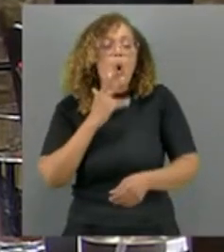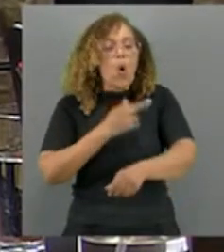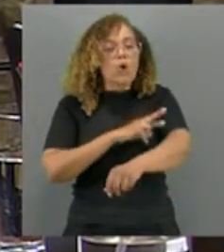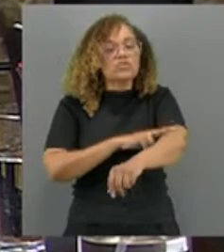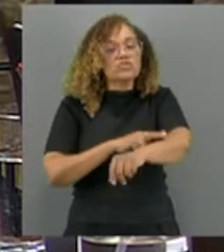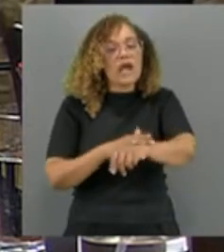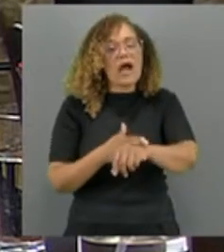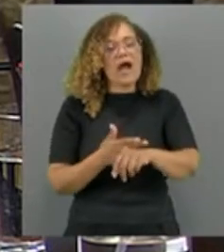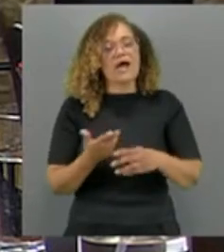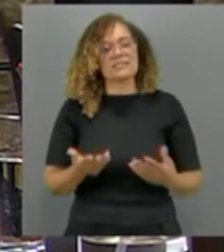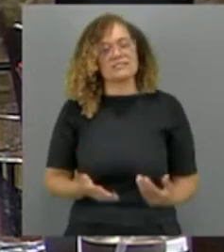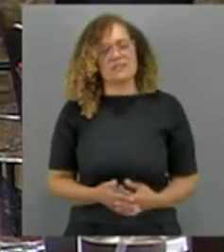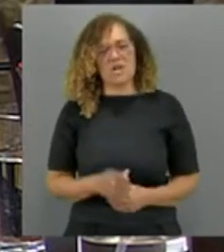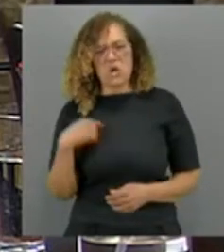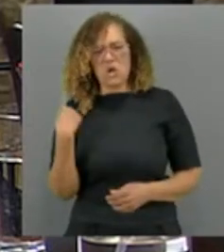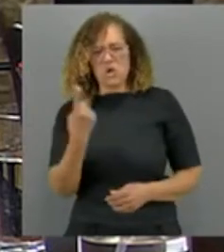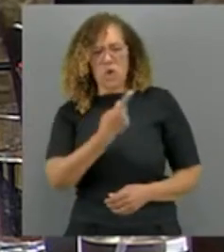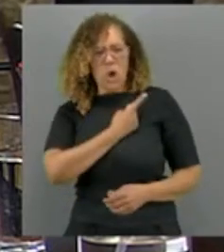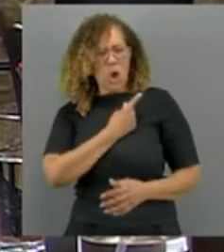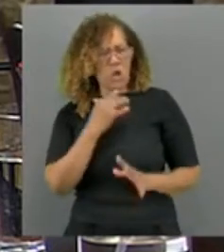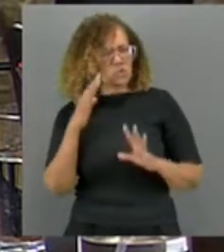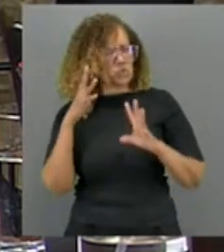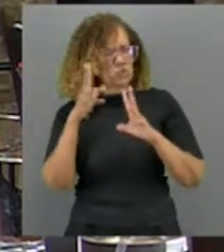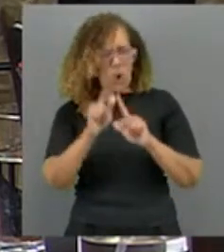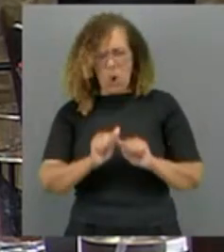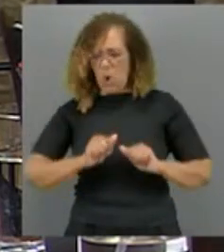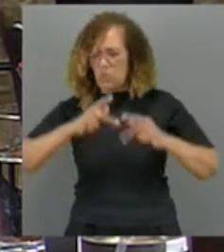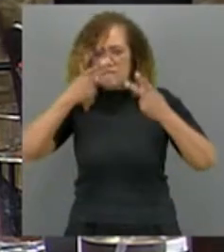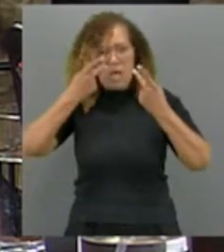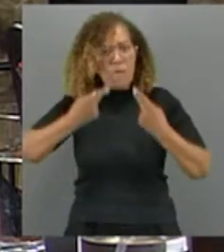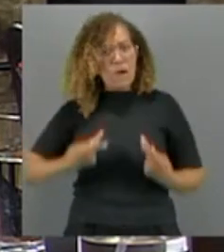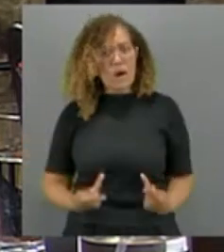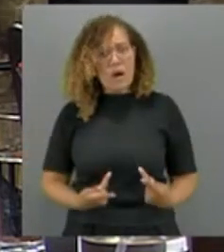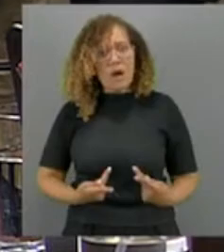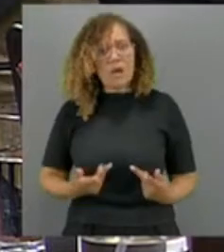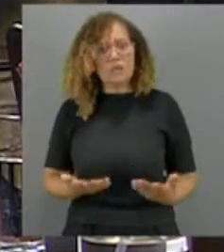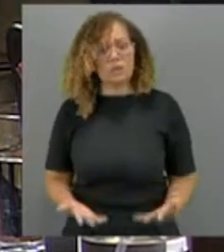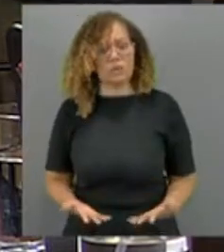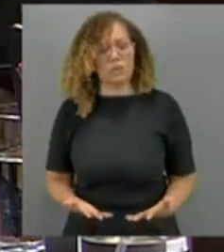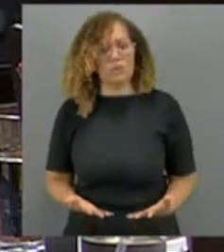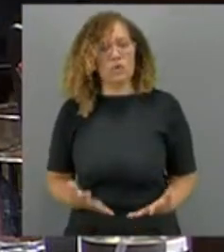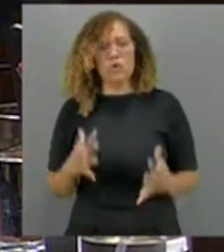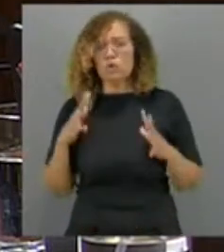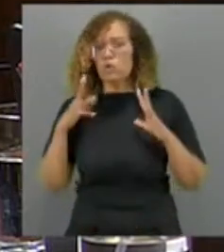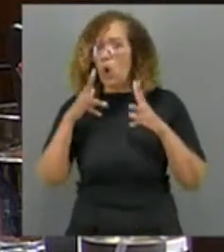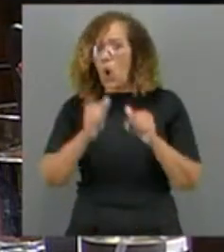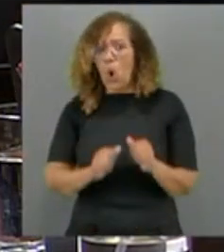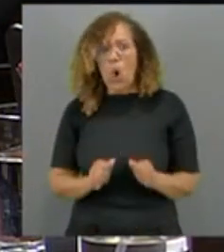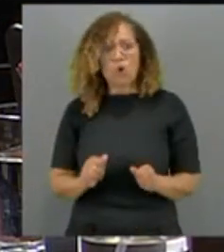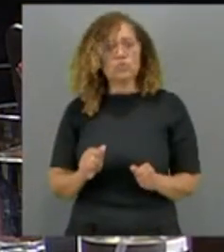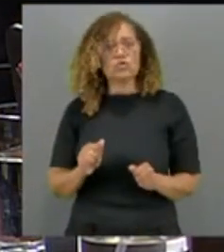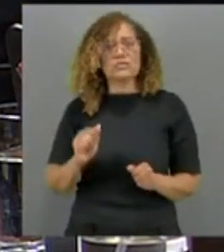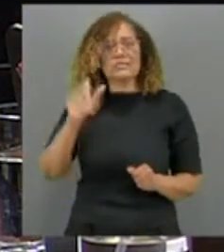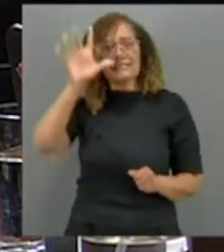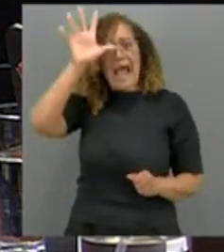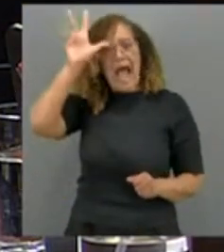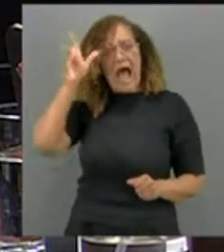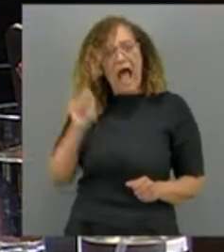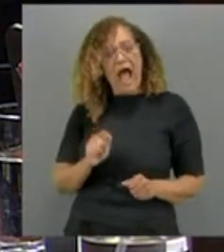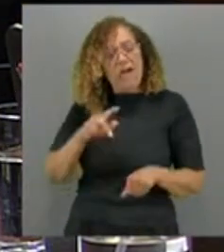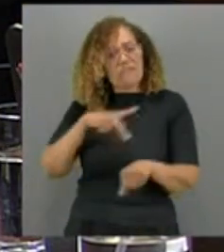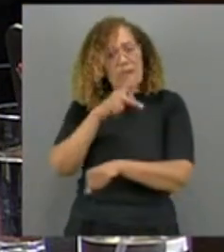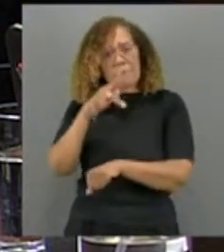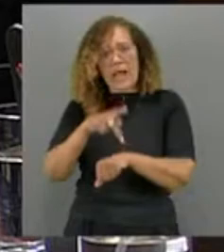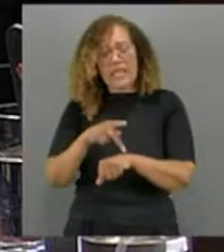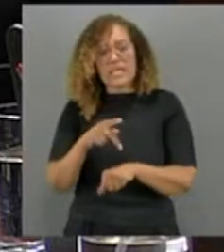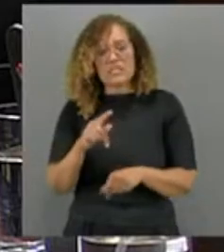0,04%. Nós somos todos seres humanos. Viemos todos da África. A nossa